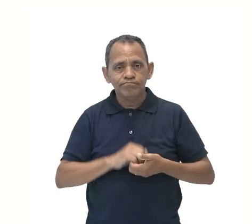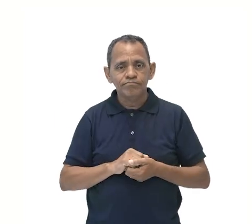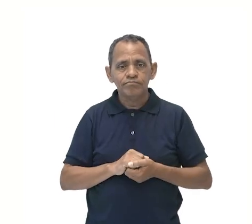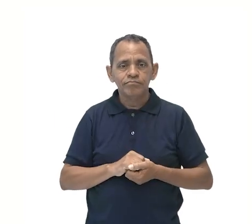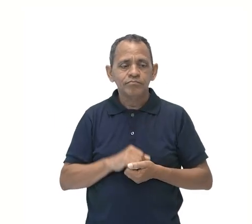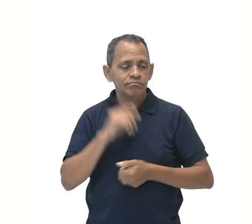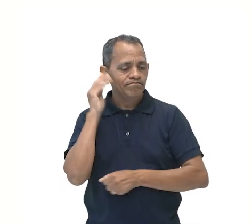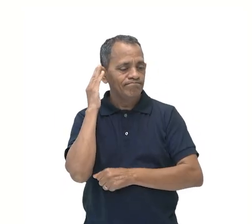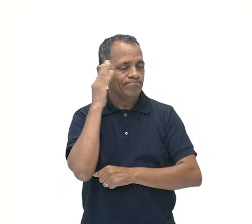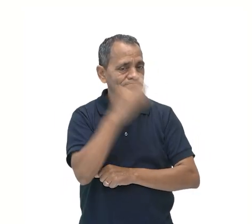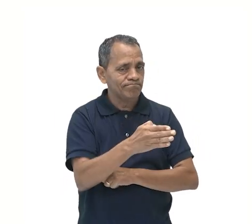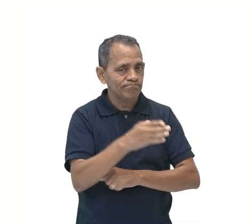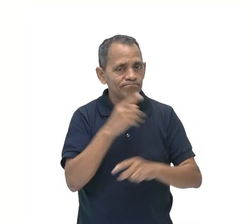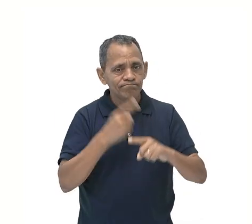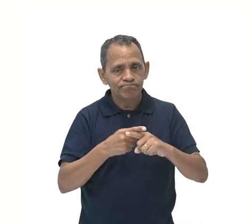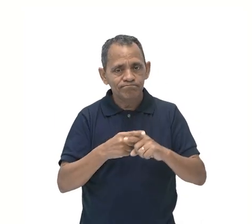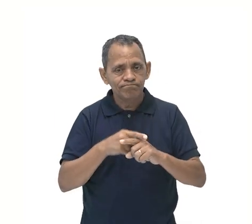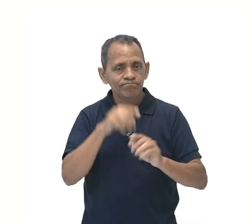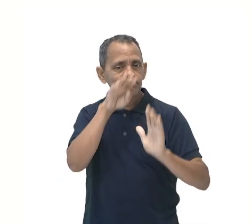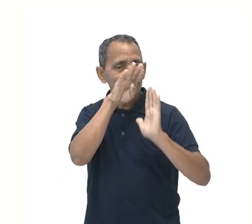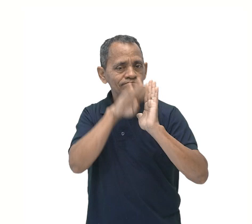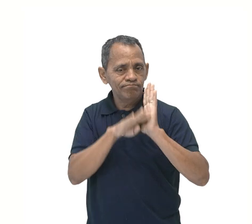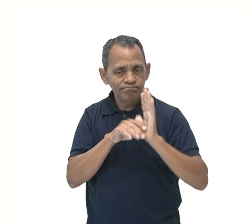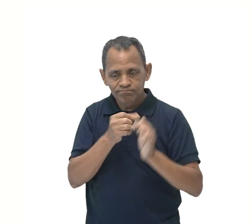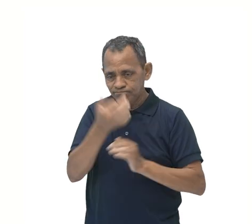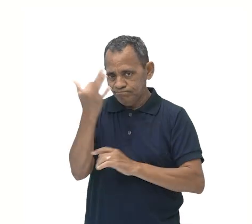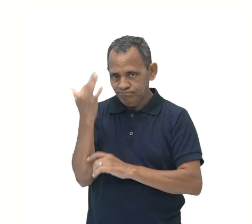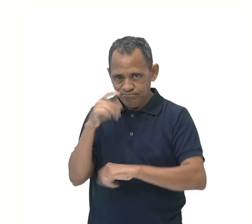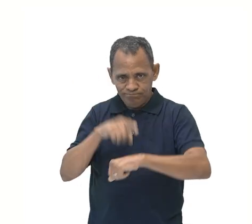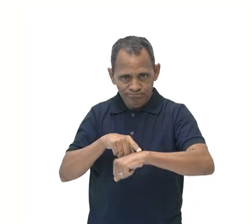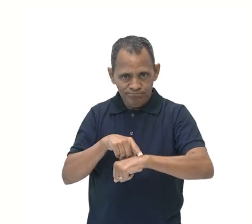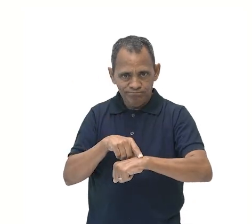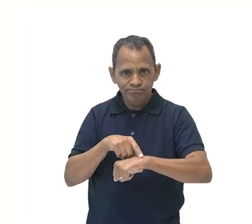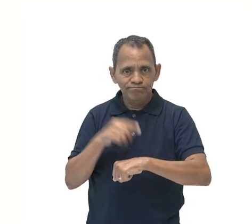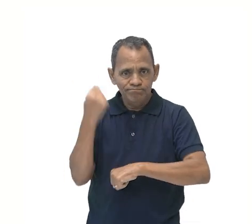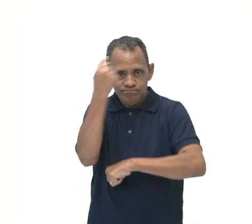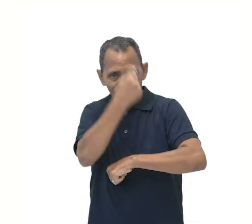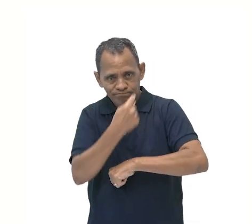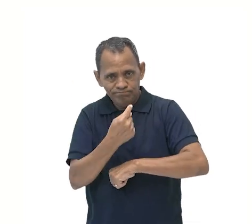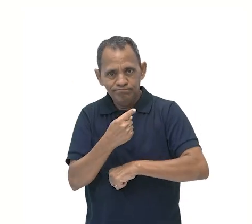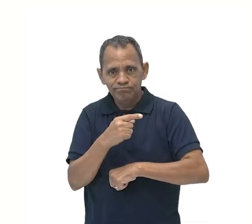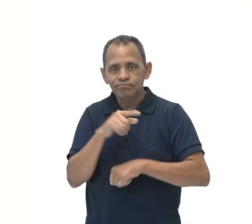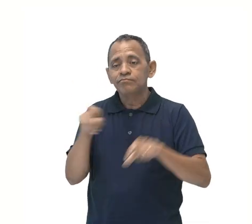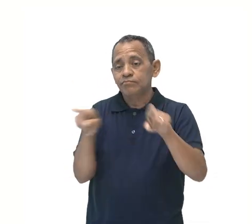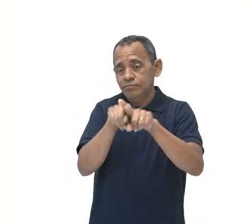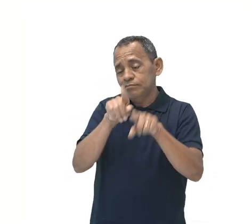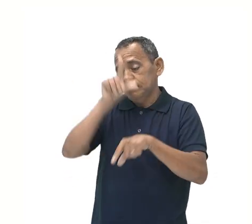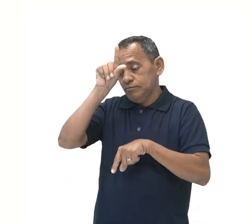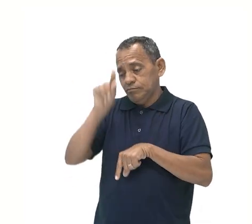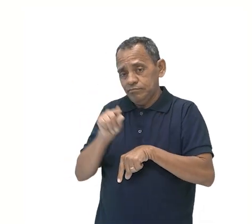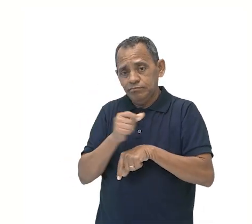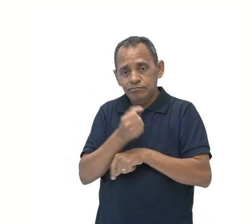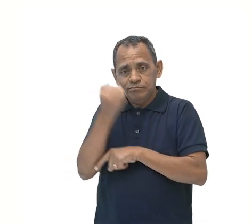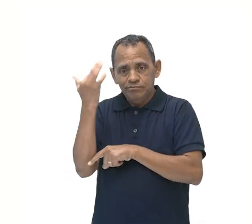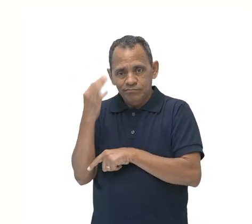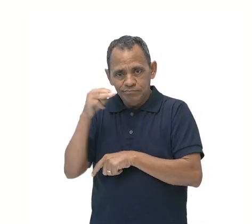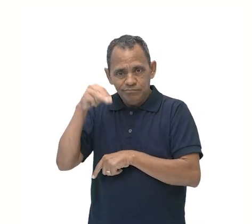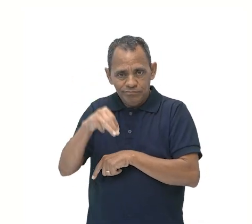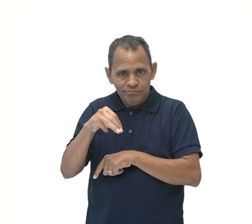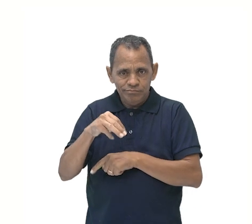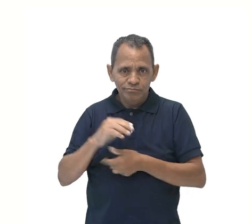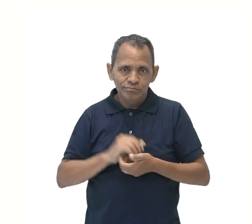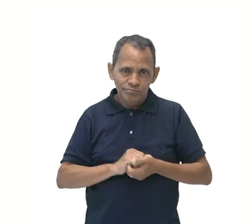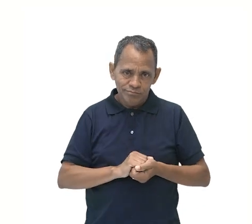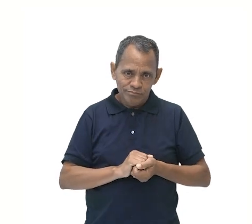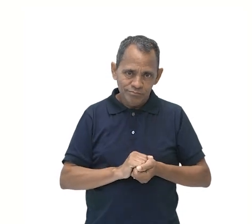diretas, porque se eu diminuir a quantidade do tempo em hora, vai diminuir a quantidade em minutos.